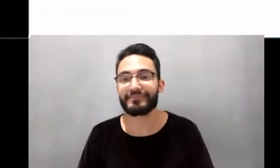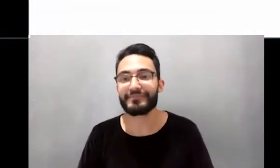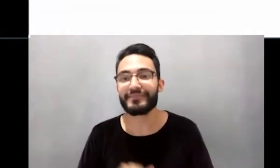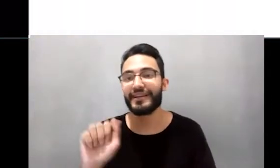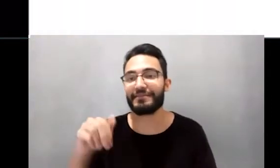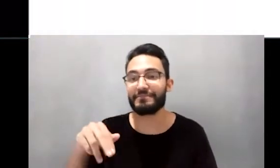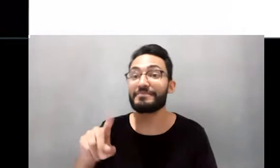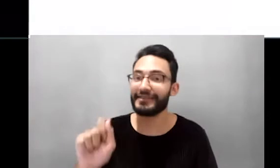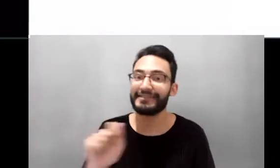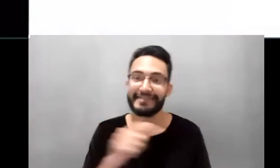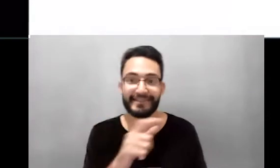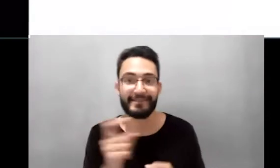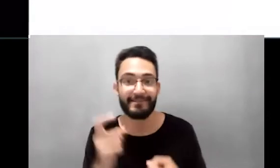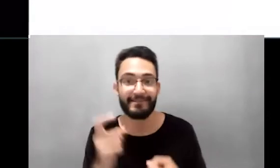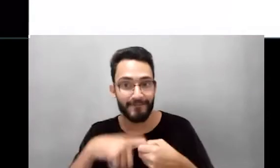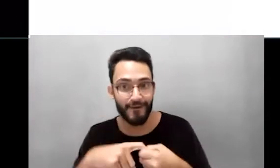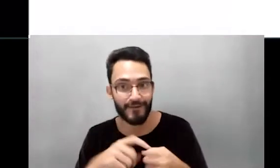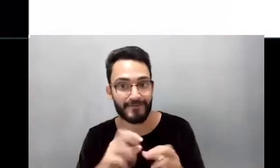Mas enquanto ela não volta,